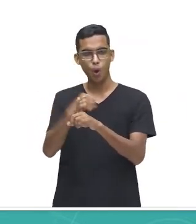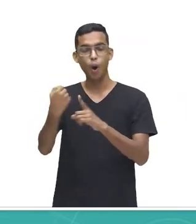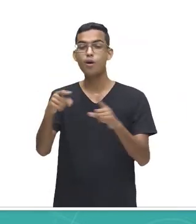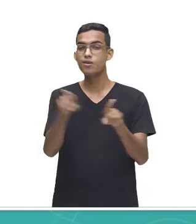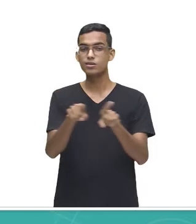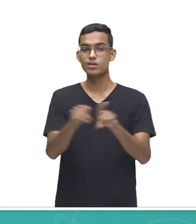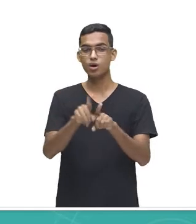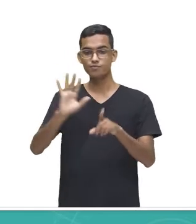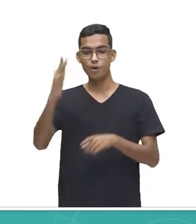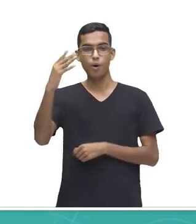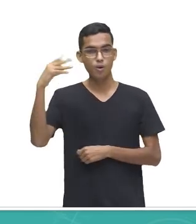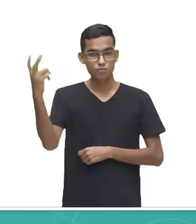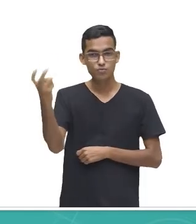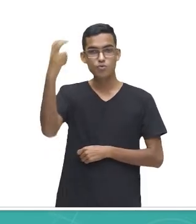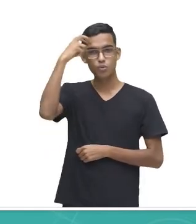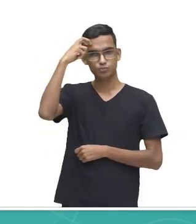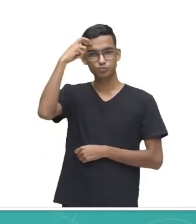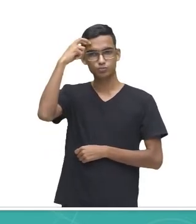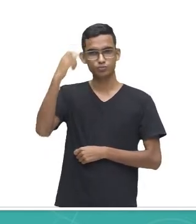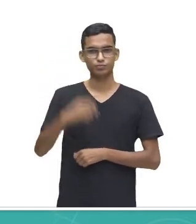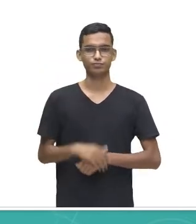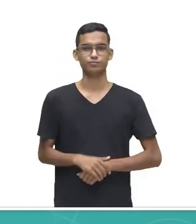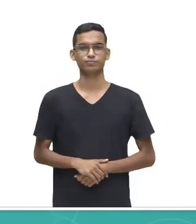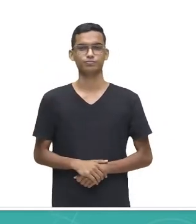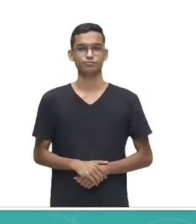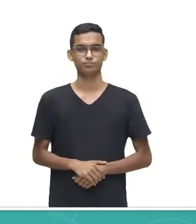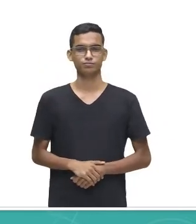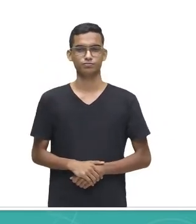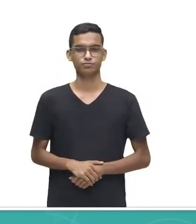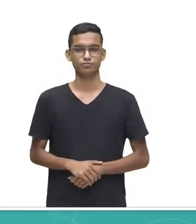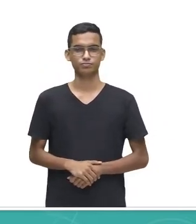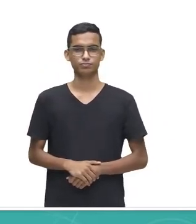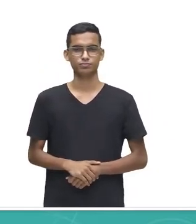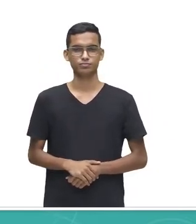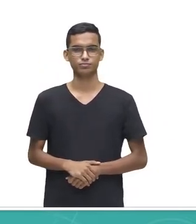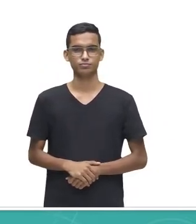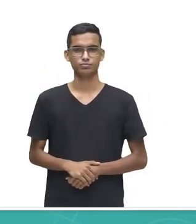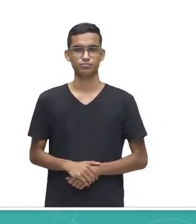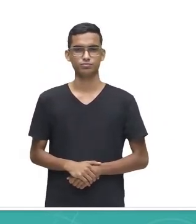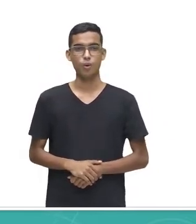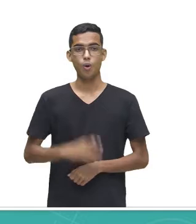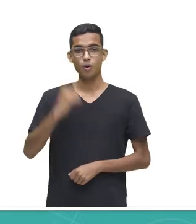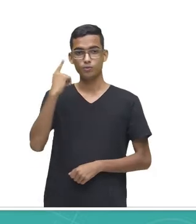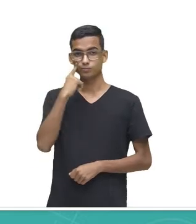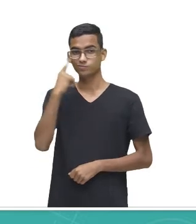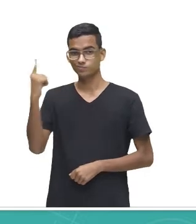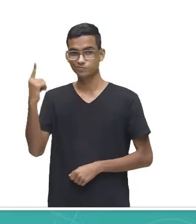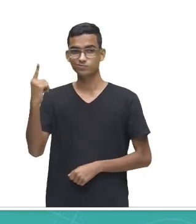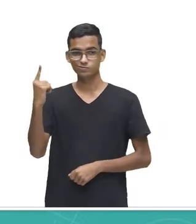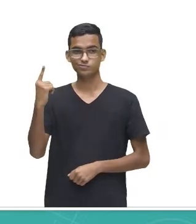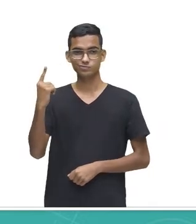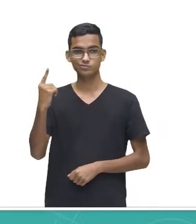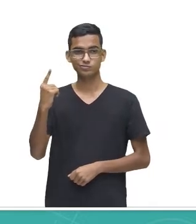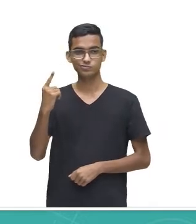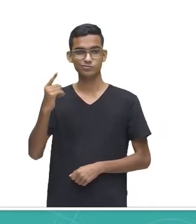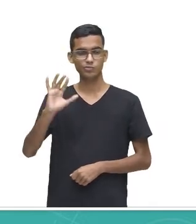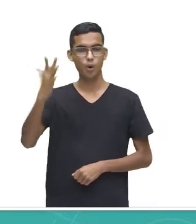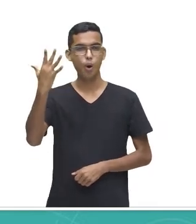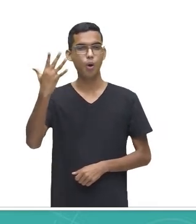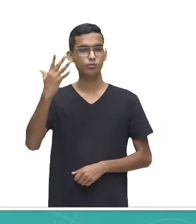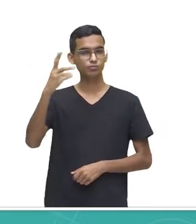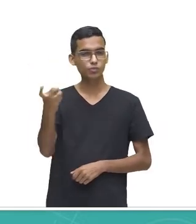Como é que ele se constitui? Próxima cartela. Ele se constitui pelo modo de vida